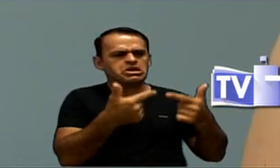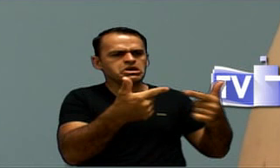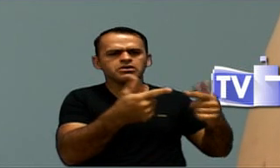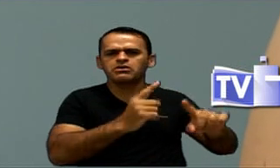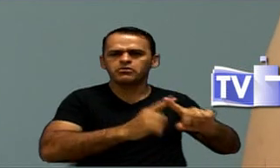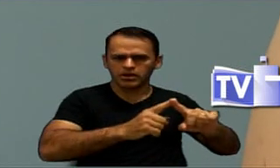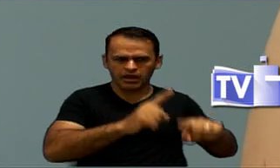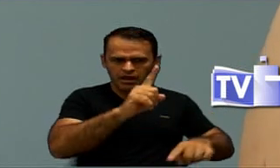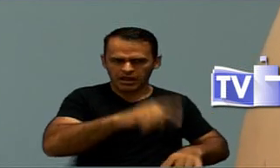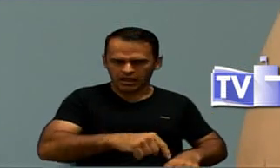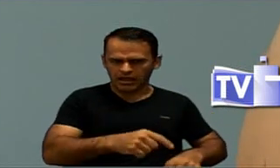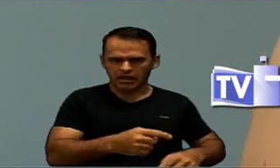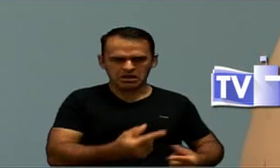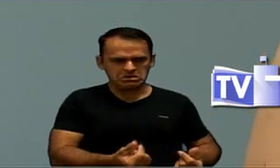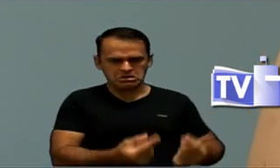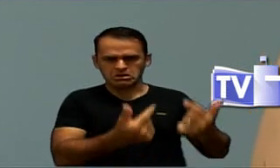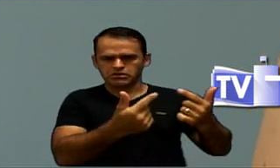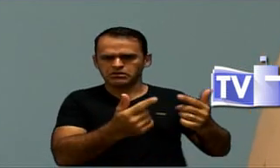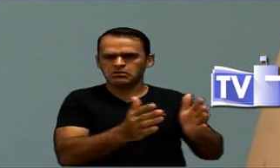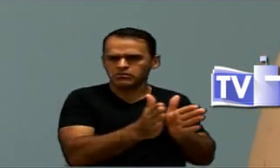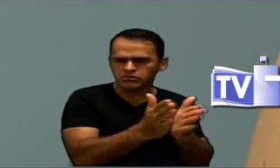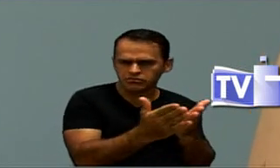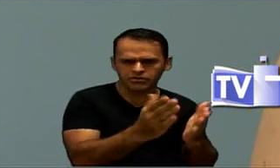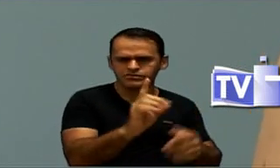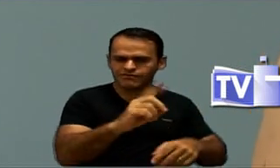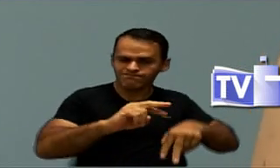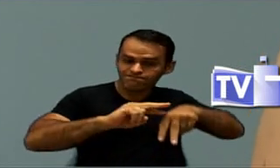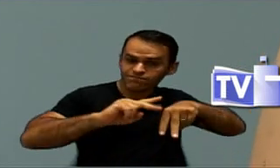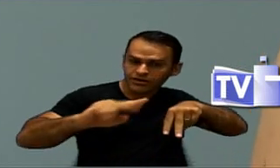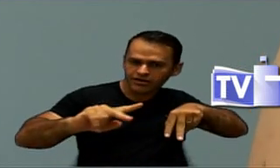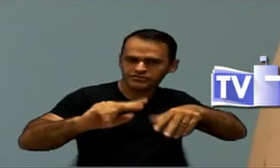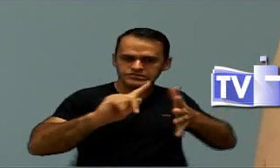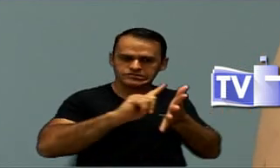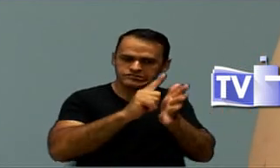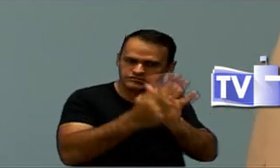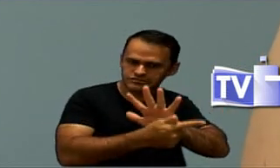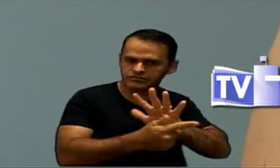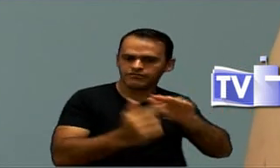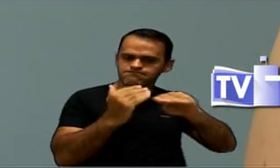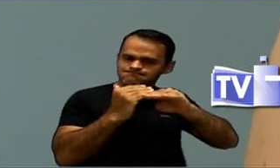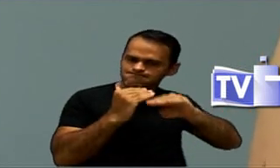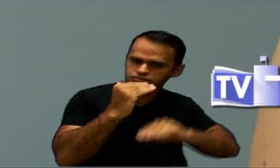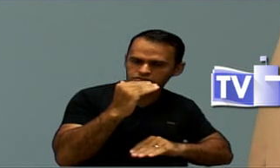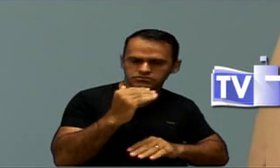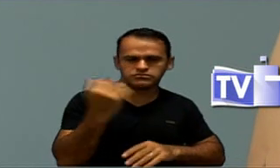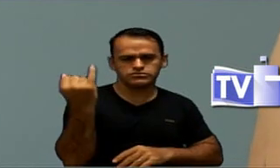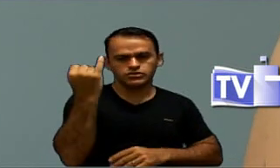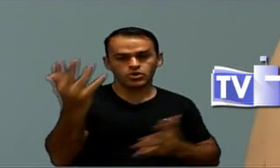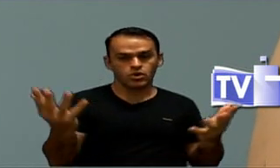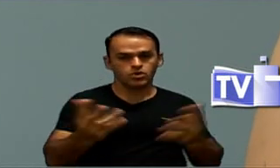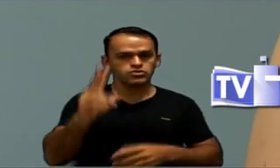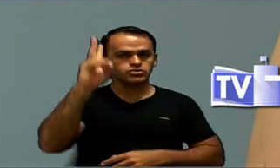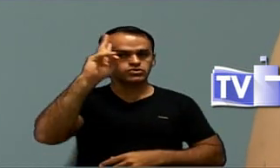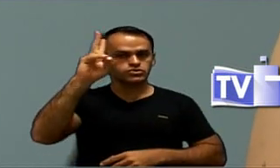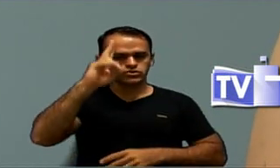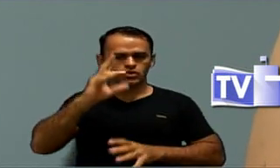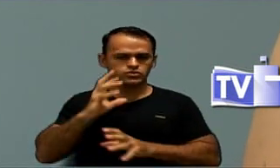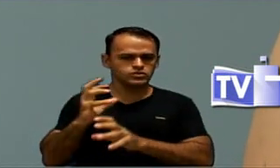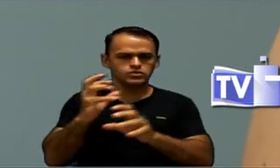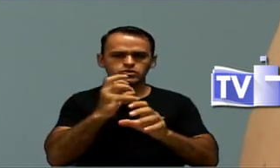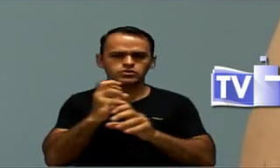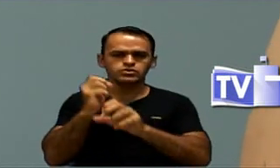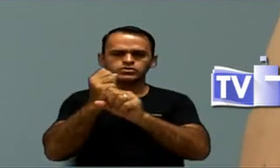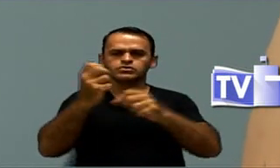Tá? Por isso, nós achamos interessante fazer esse comentário com relação à posição da mulher historicamente, socialmente falando.